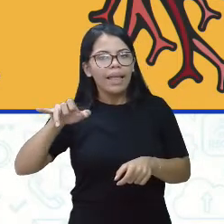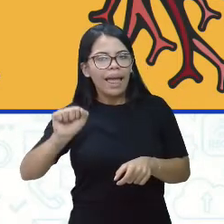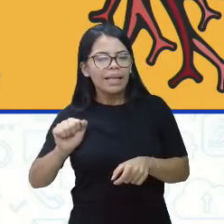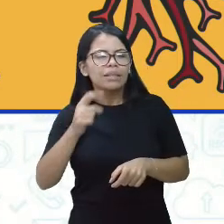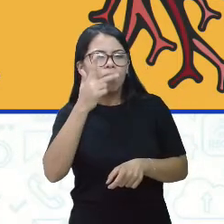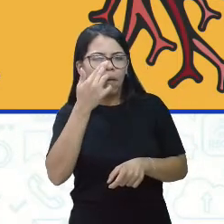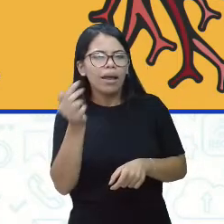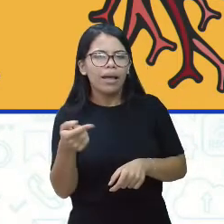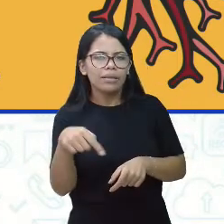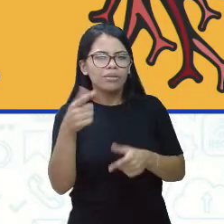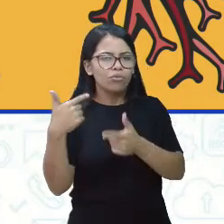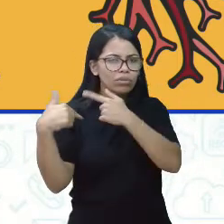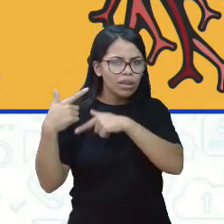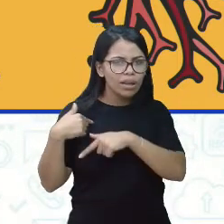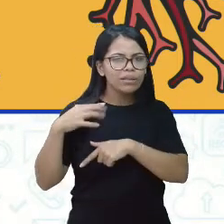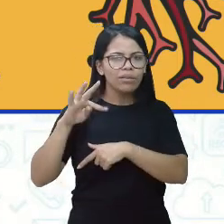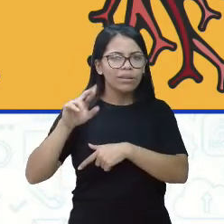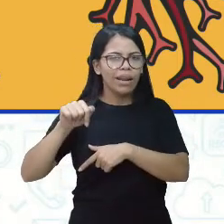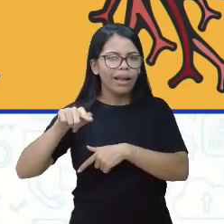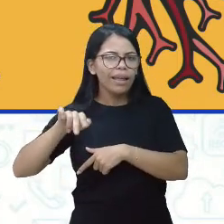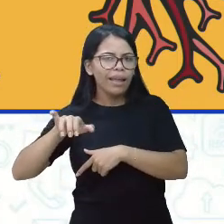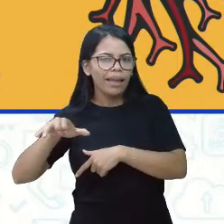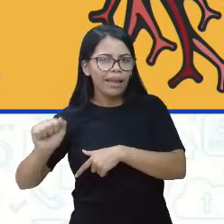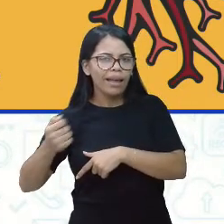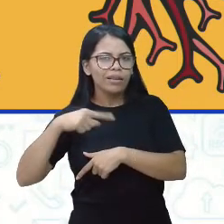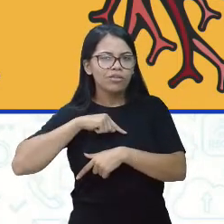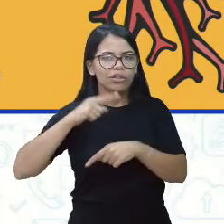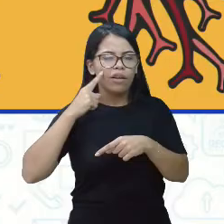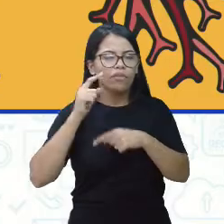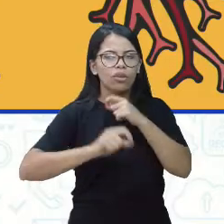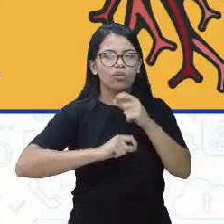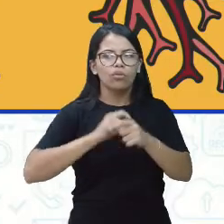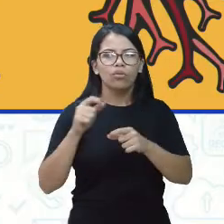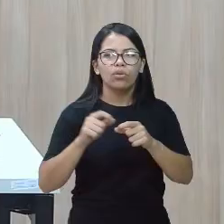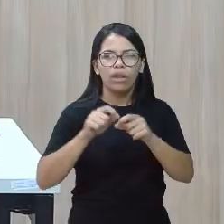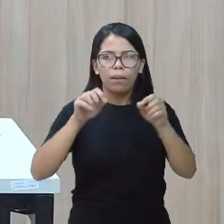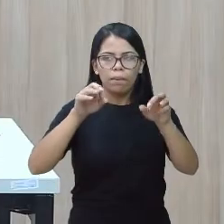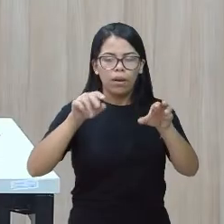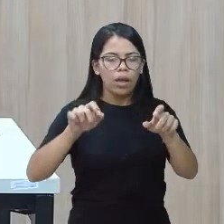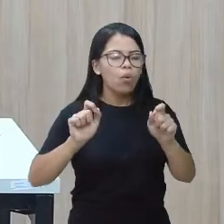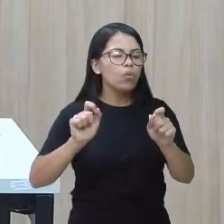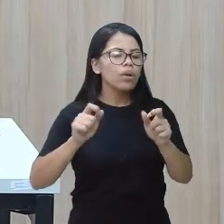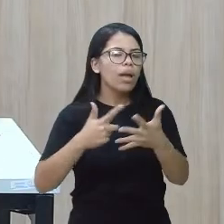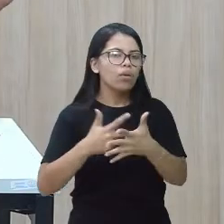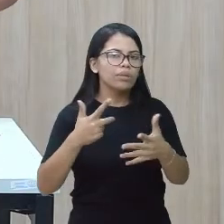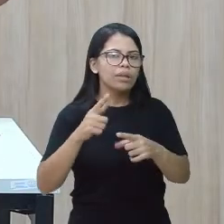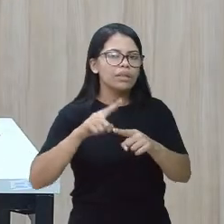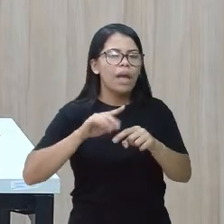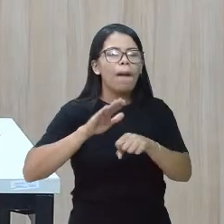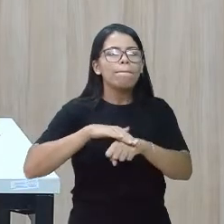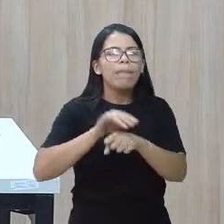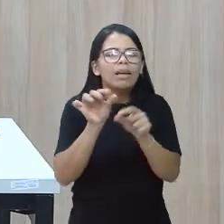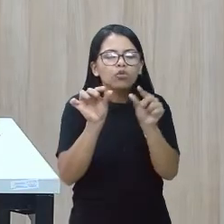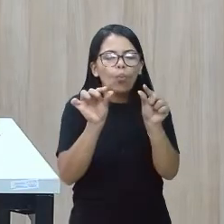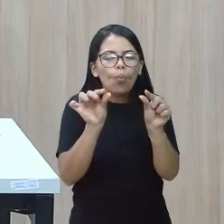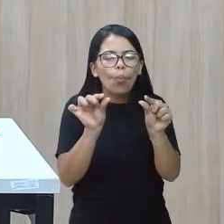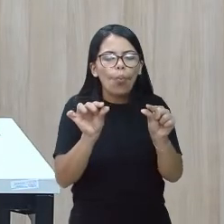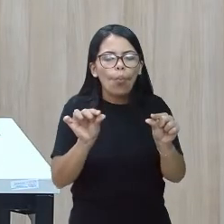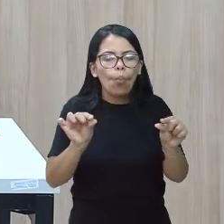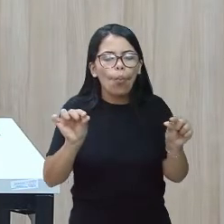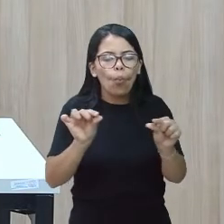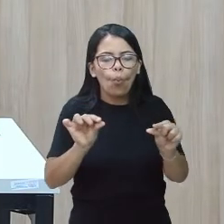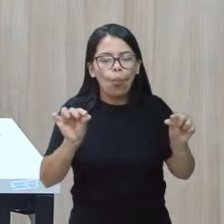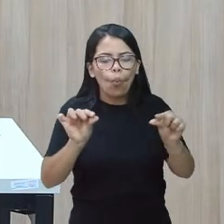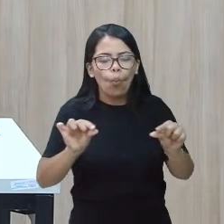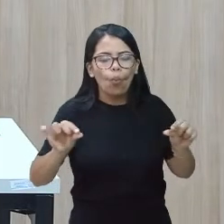da traqueia. Então, aí a gente está vendo que os brônquios, o que acontece aí com ele, é que eles são mais finos e aí ocorreu uma